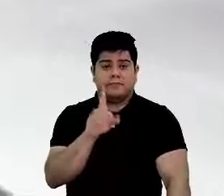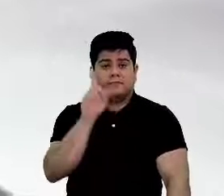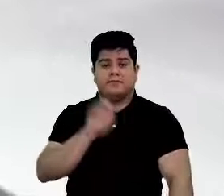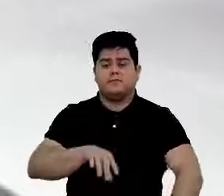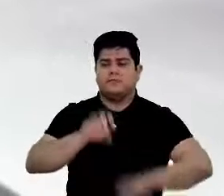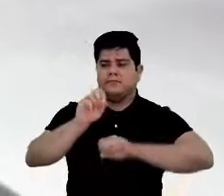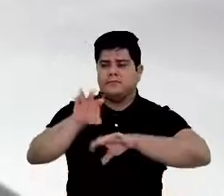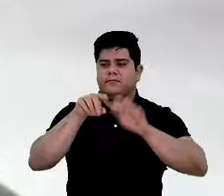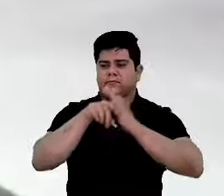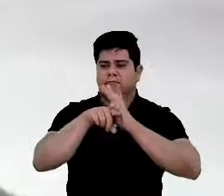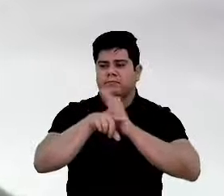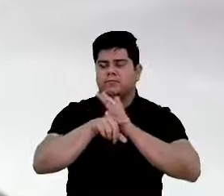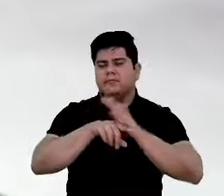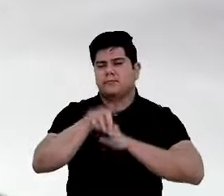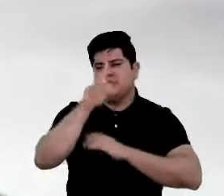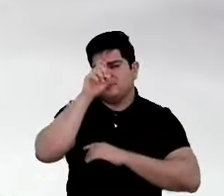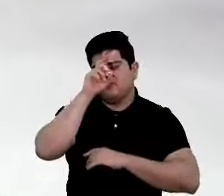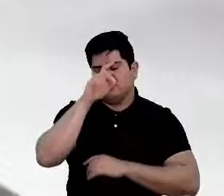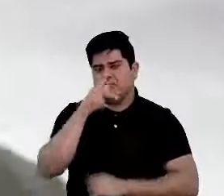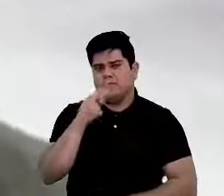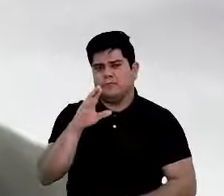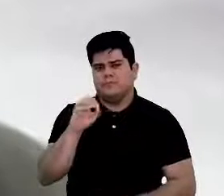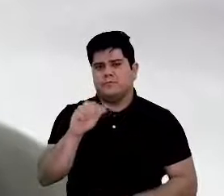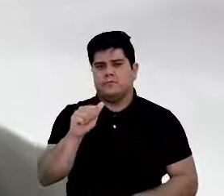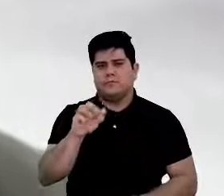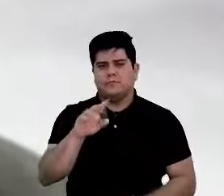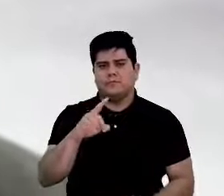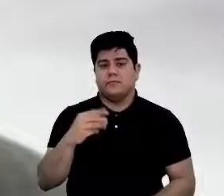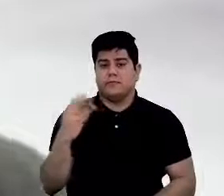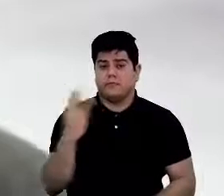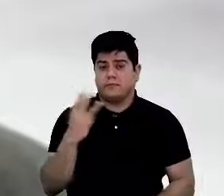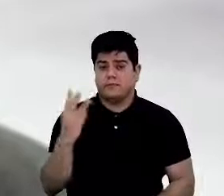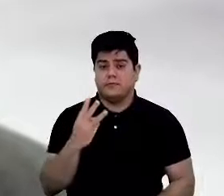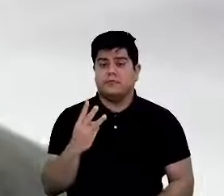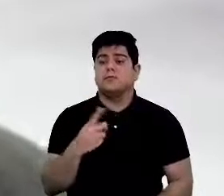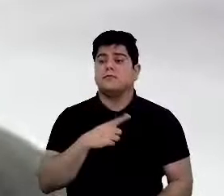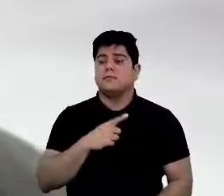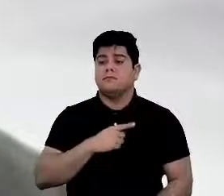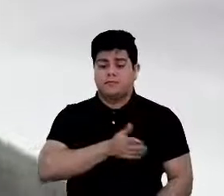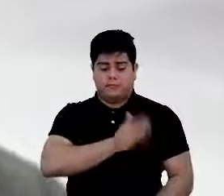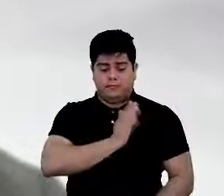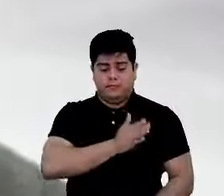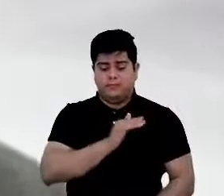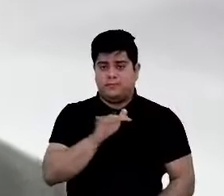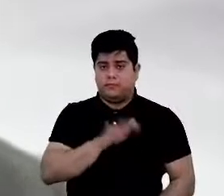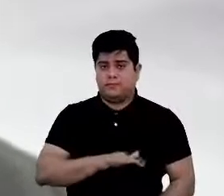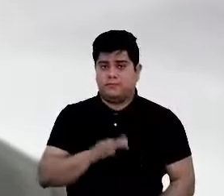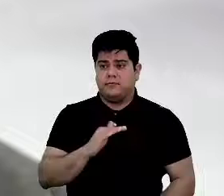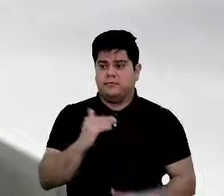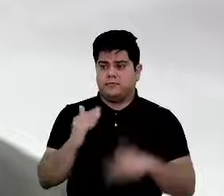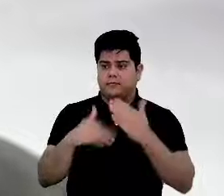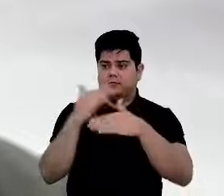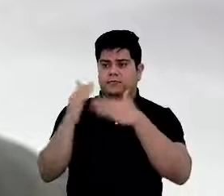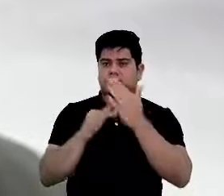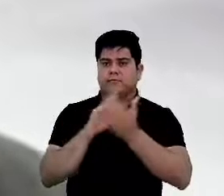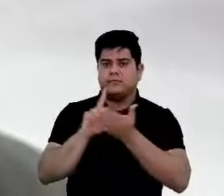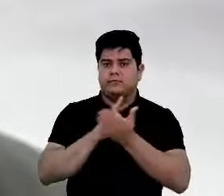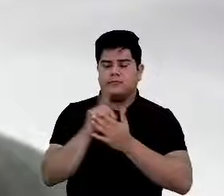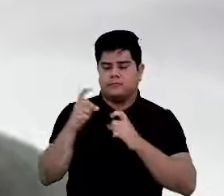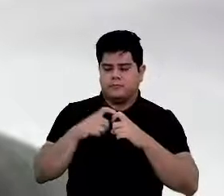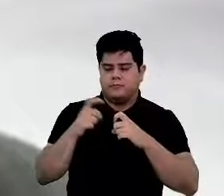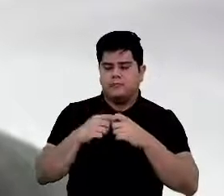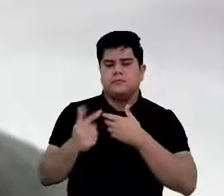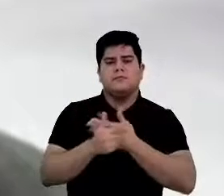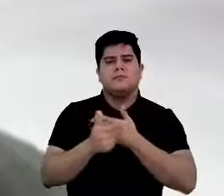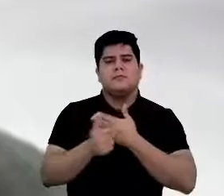ensino e pesquisa do Hospital Procardíaco, a terceira mesa da sessão de cardiologia, evolução digital da medicina e o